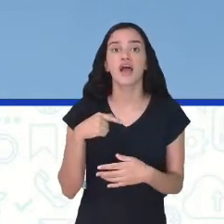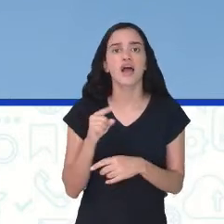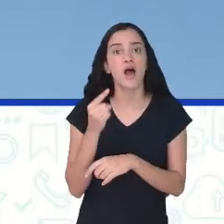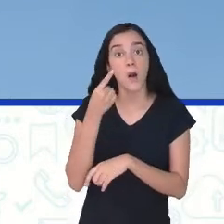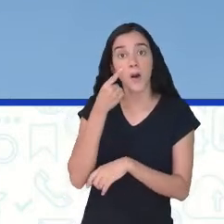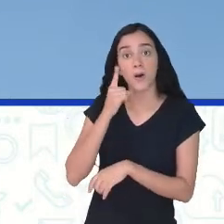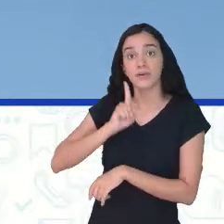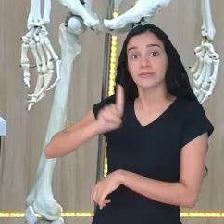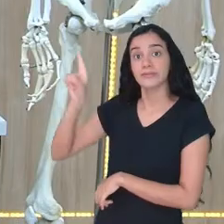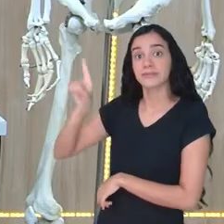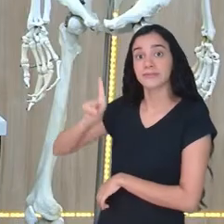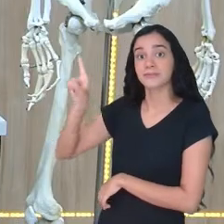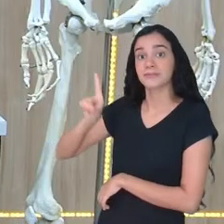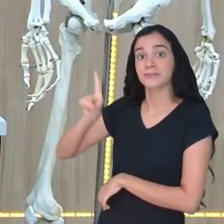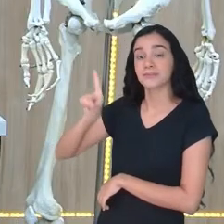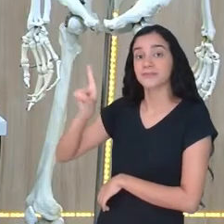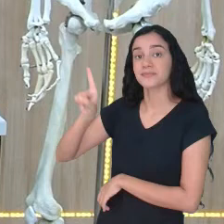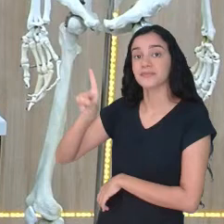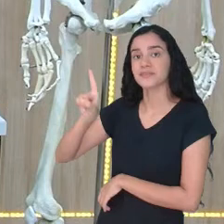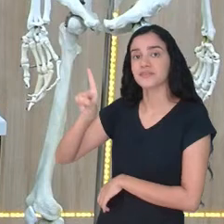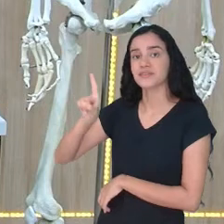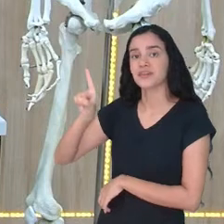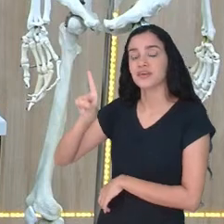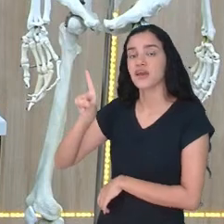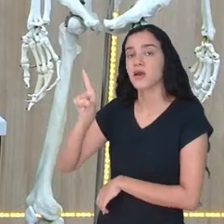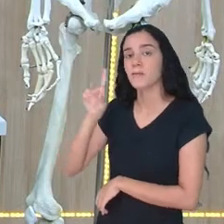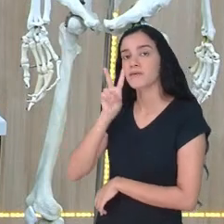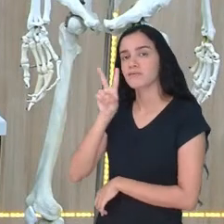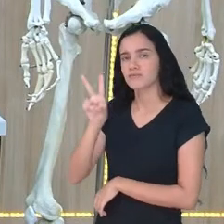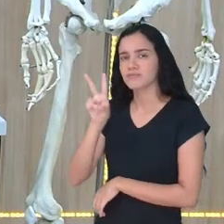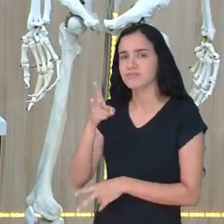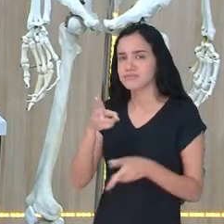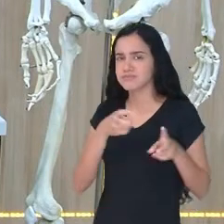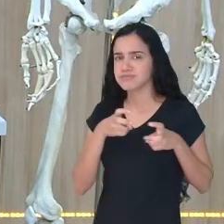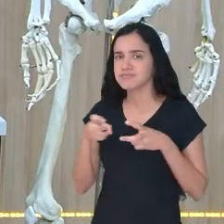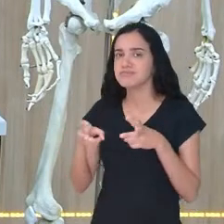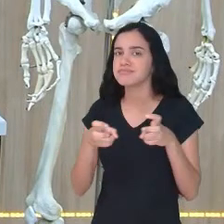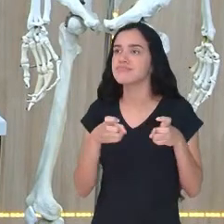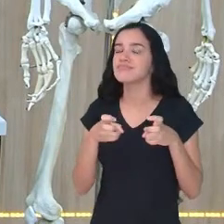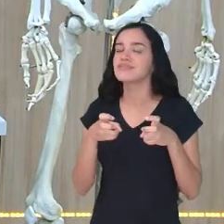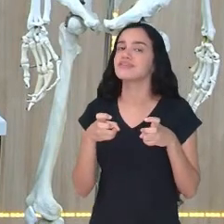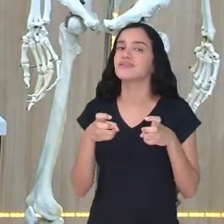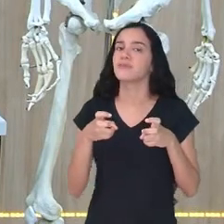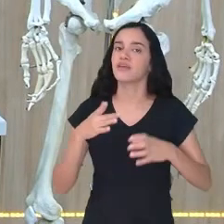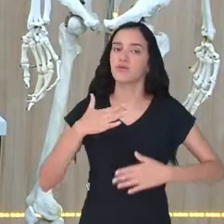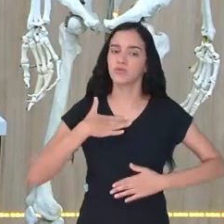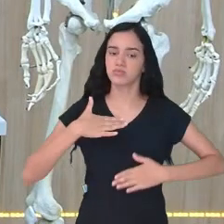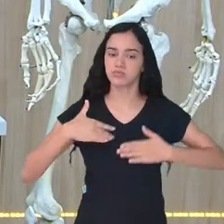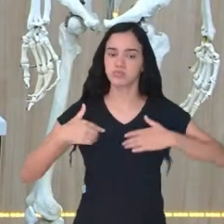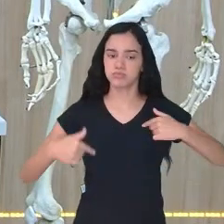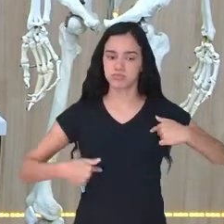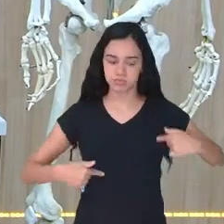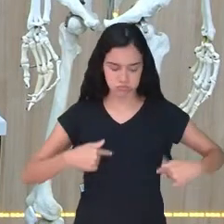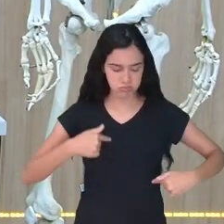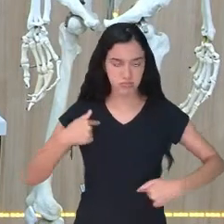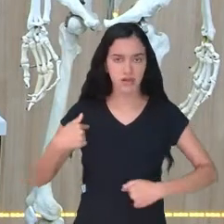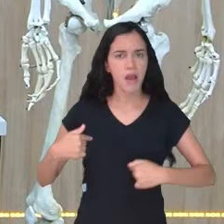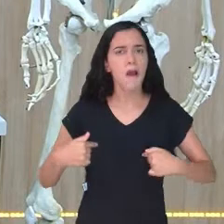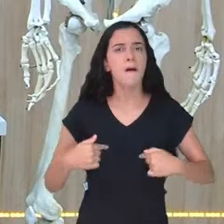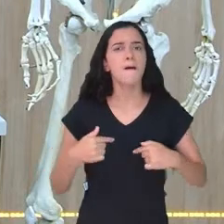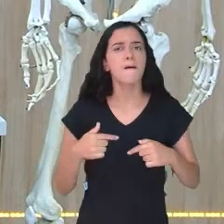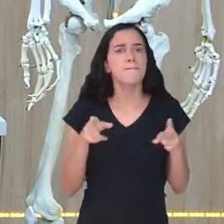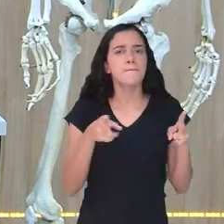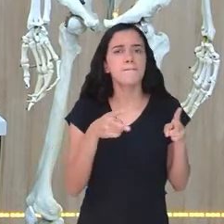alguma peça, né, e alguns órgãos para a gente dar uma olhada. Então, esses órgãos, né, é bem interessante que às vezes a gente